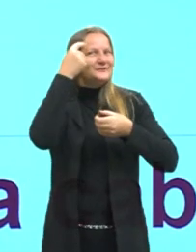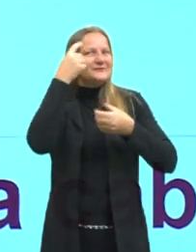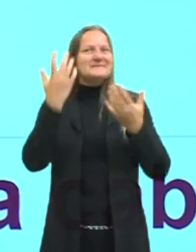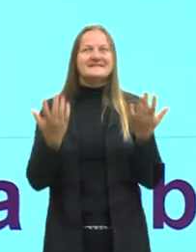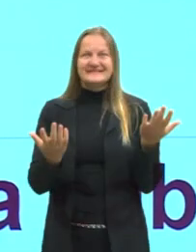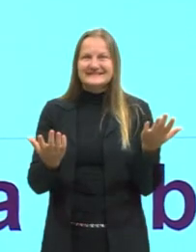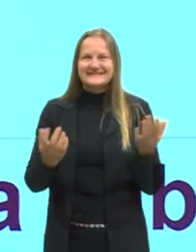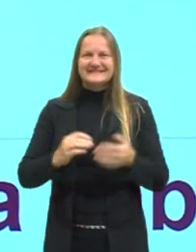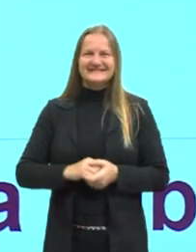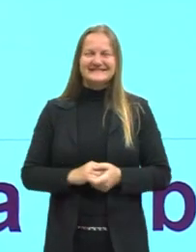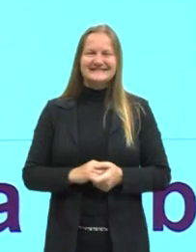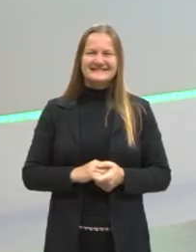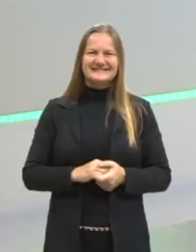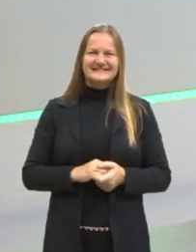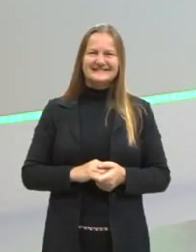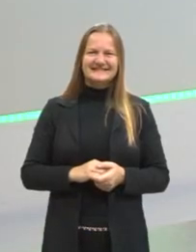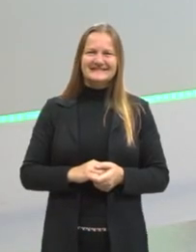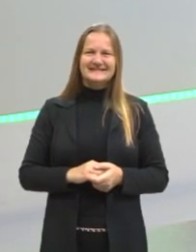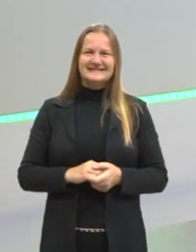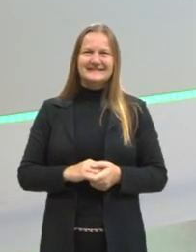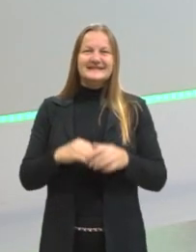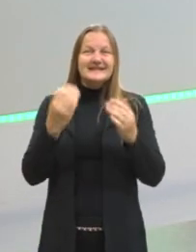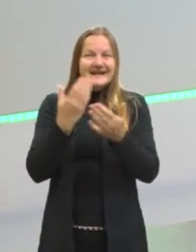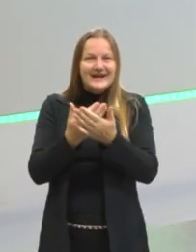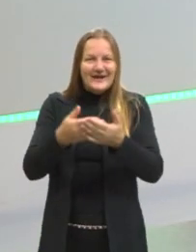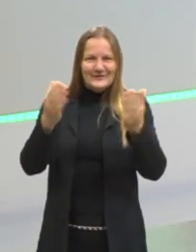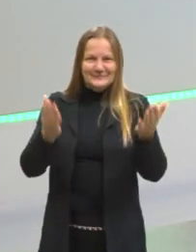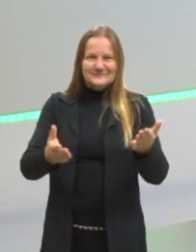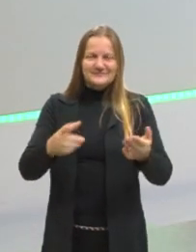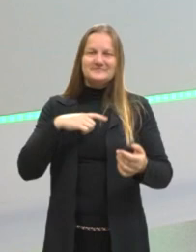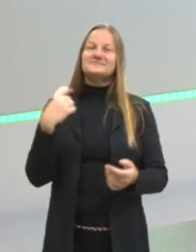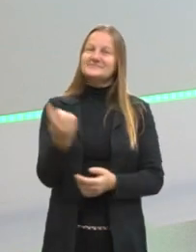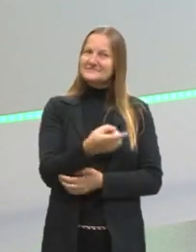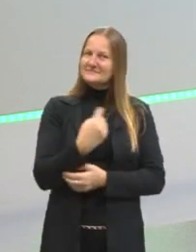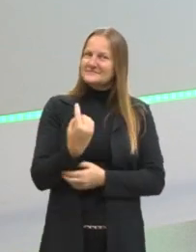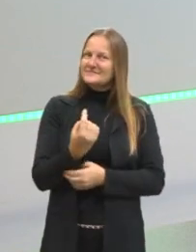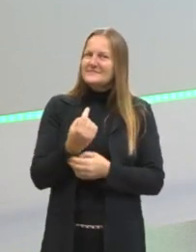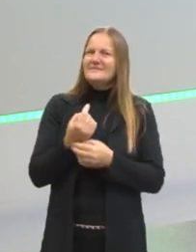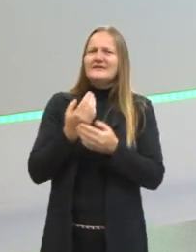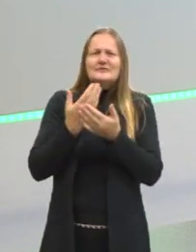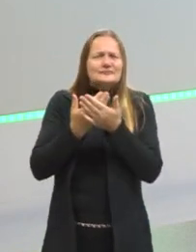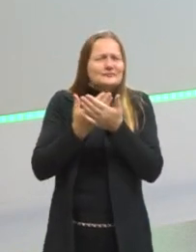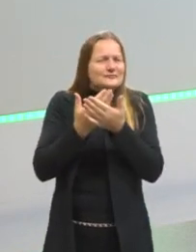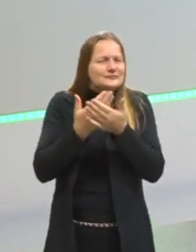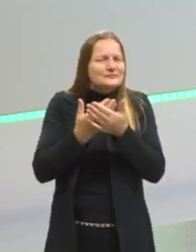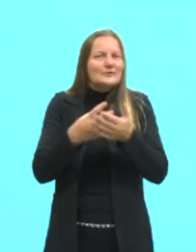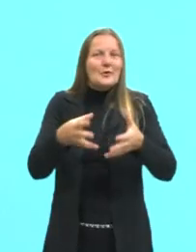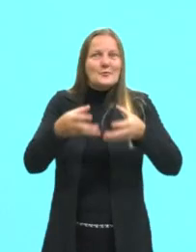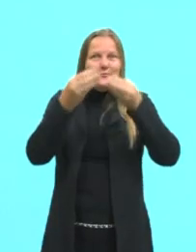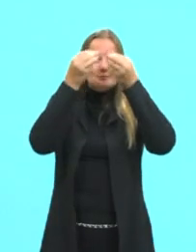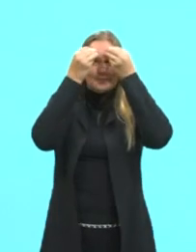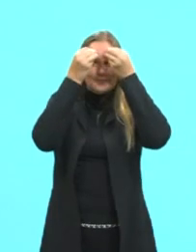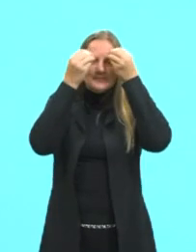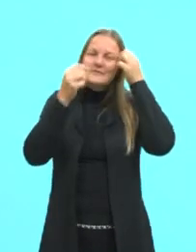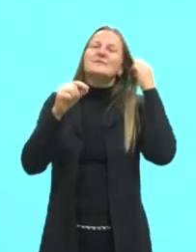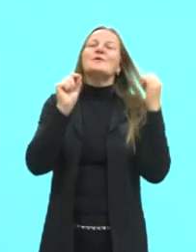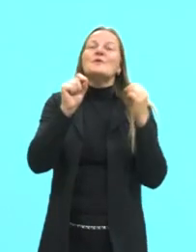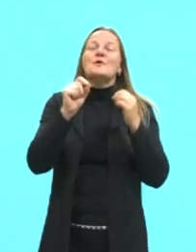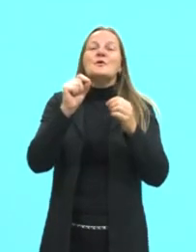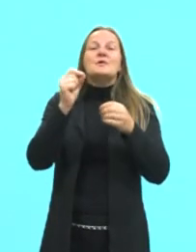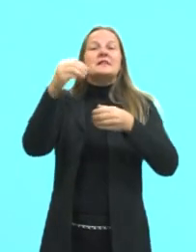nós temos na cabeça que que você tem na cabeça bom na aula de hoje nós vamos ser mais específicos na parte então